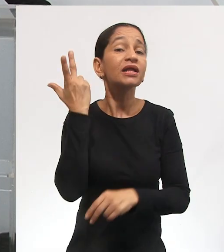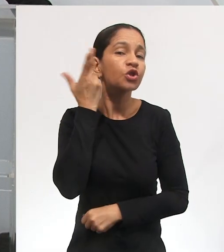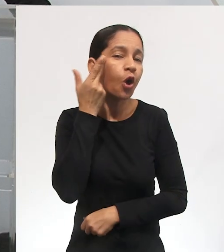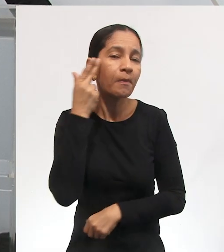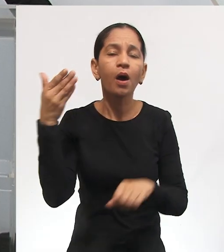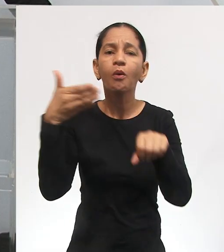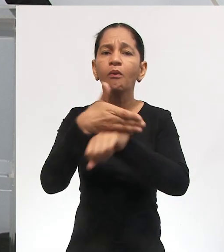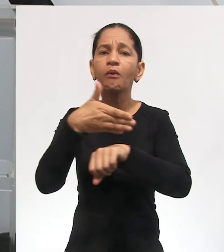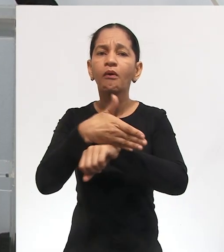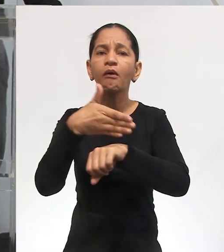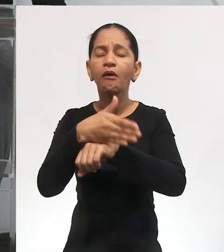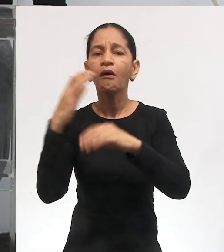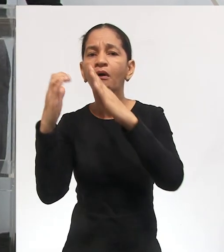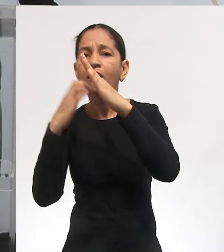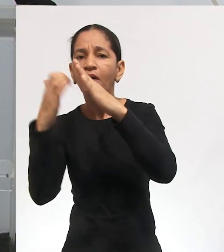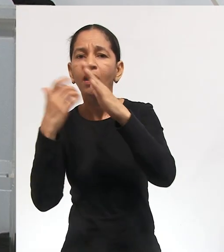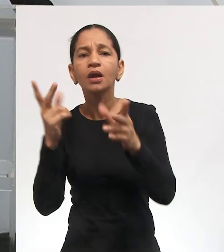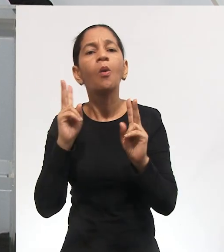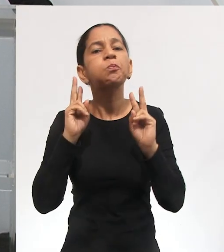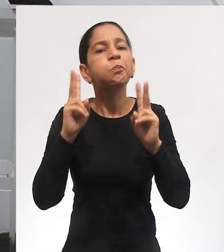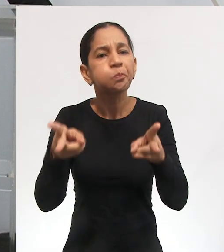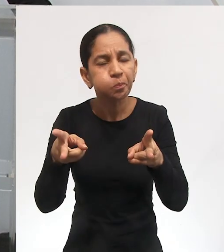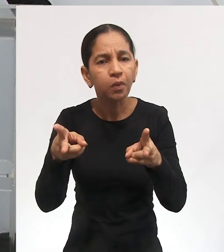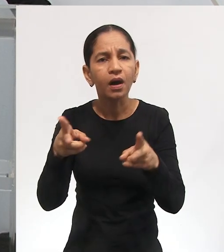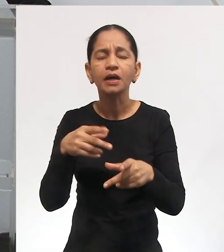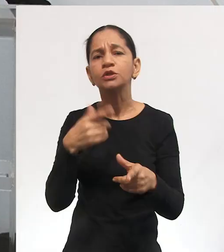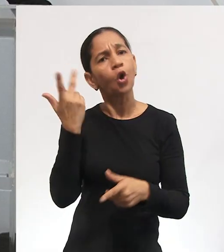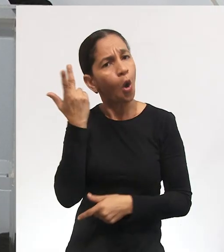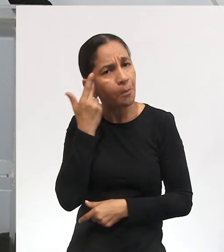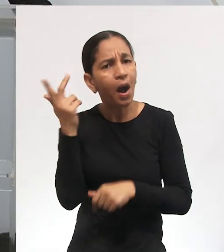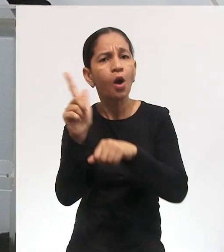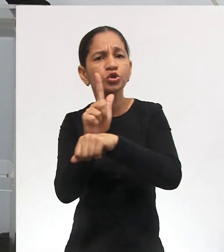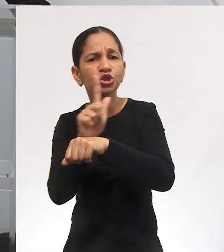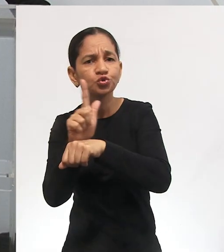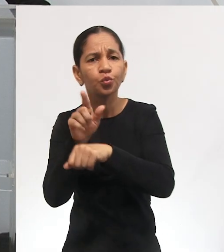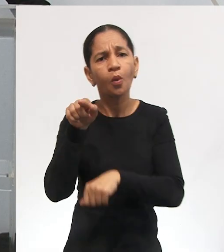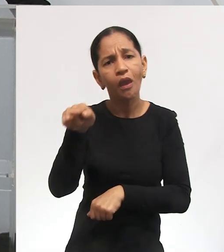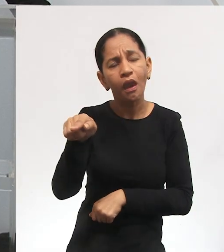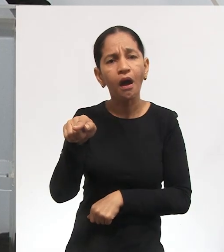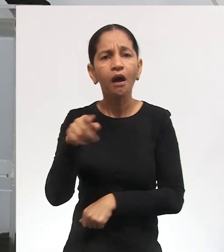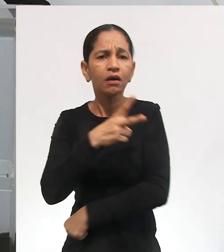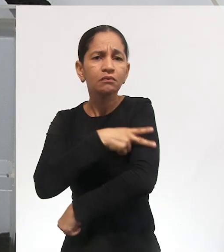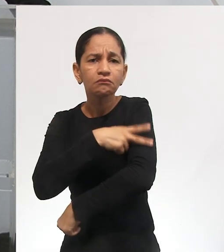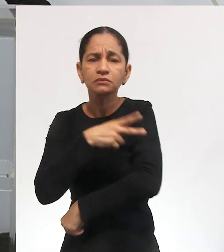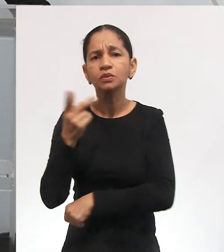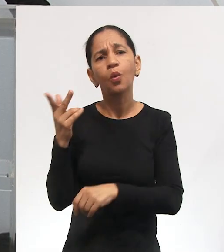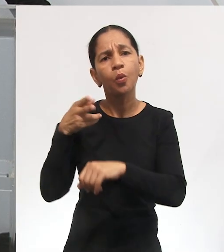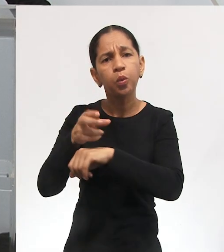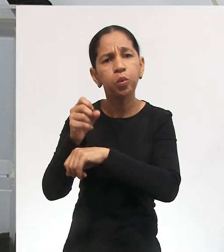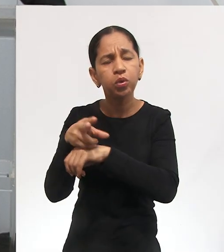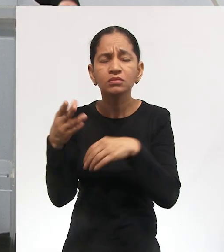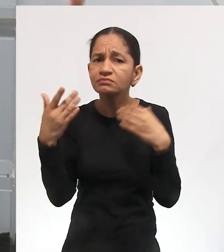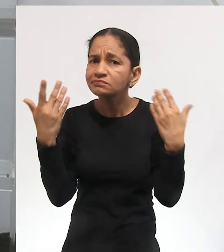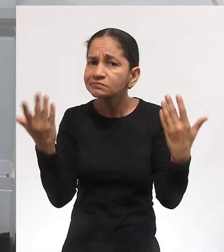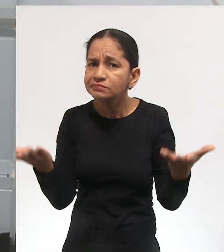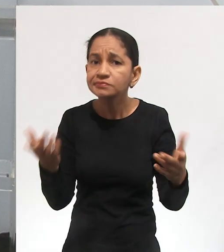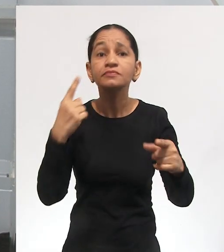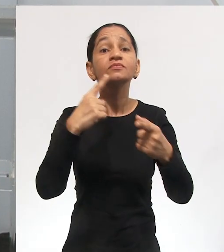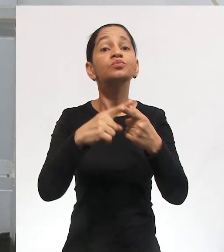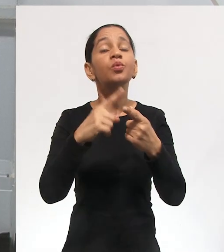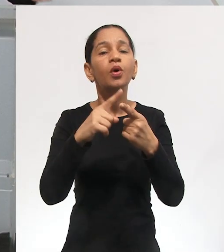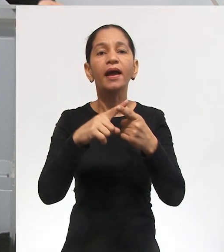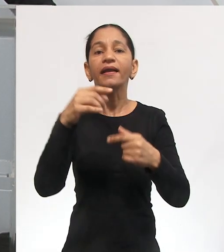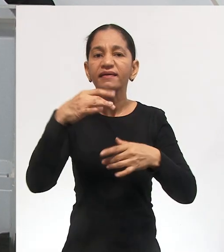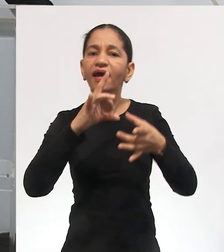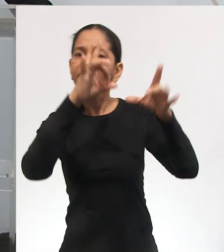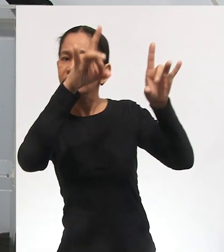na prática ele continua sócio, ele continua dirigindo o seu trabalho. E por que ele fez essa retirada? Porque ele quer